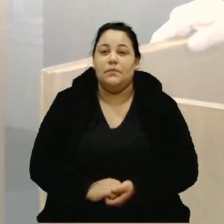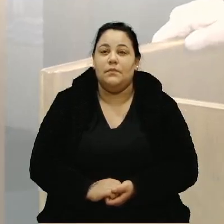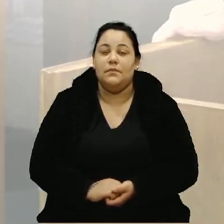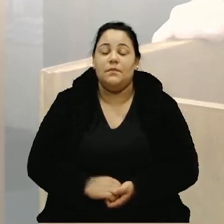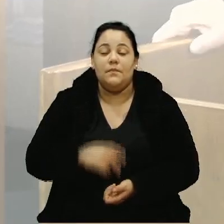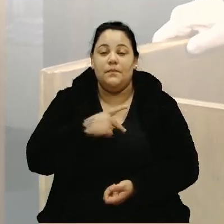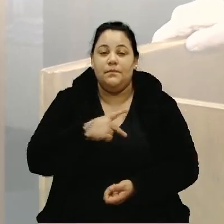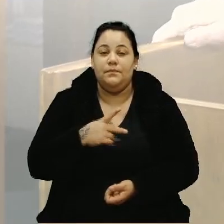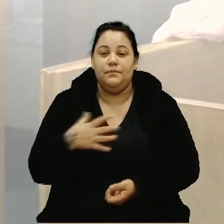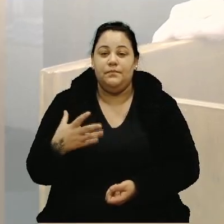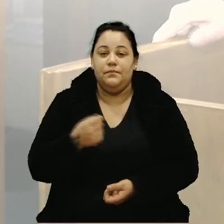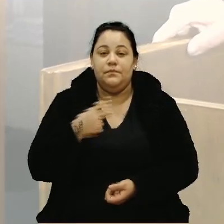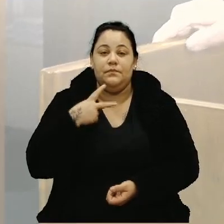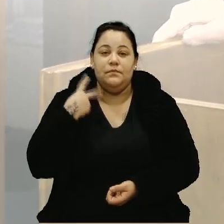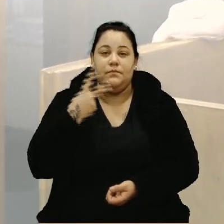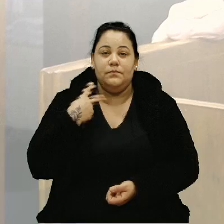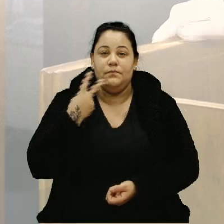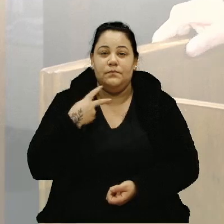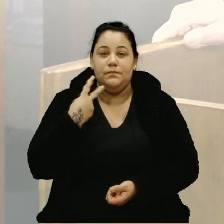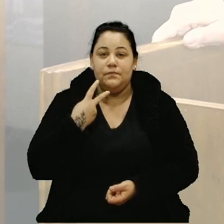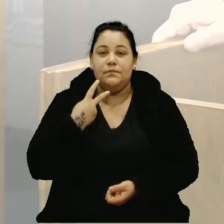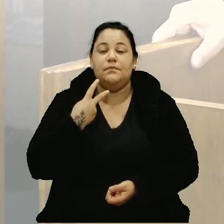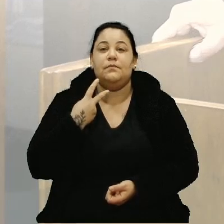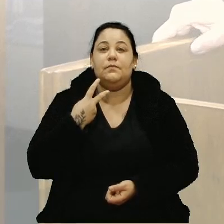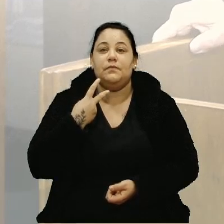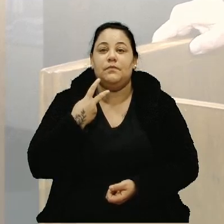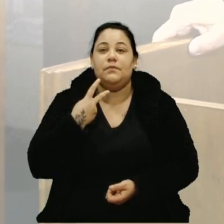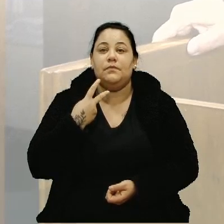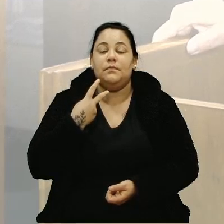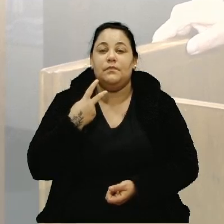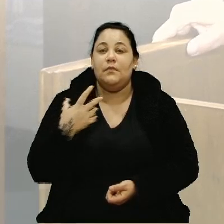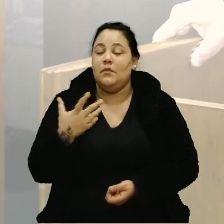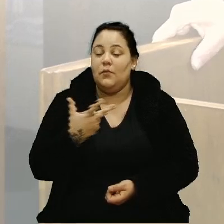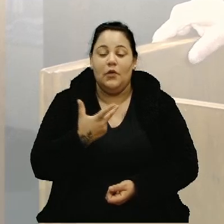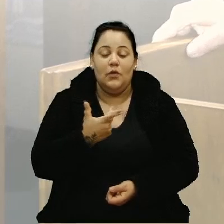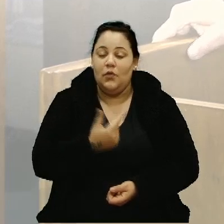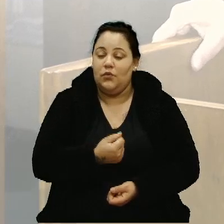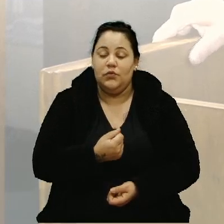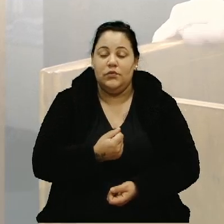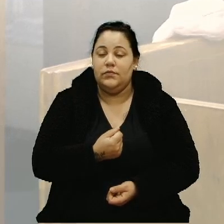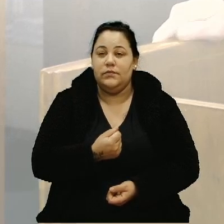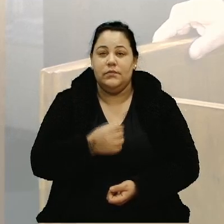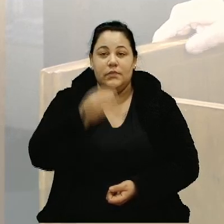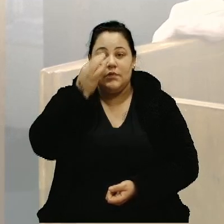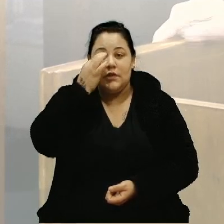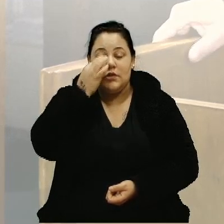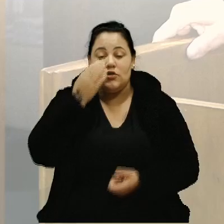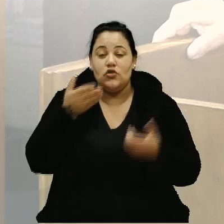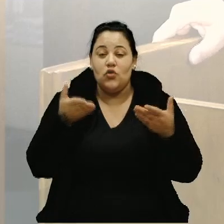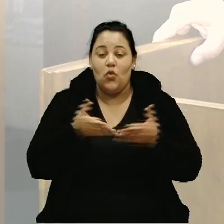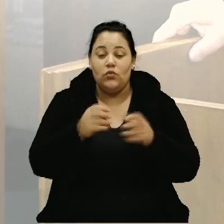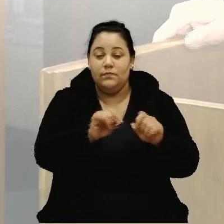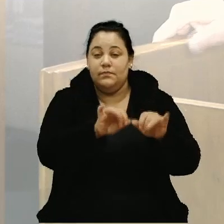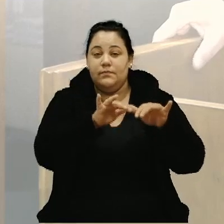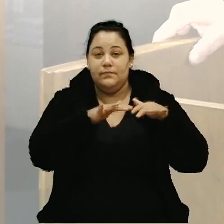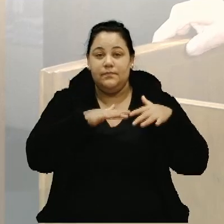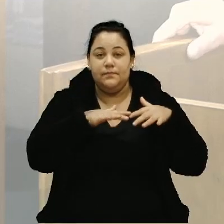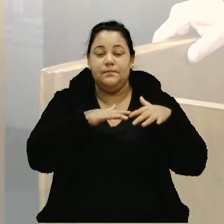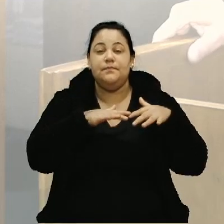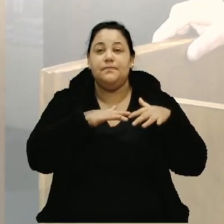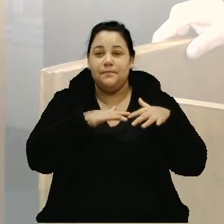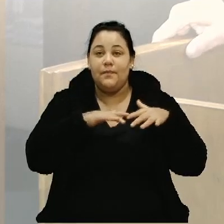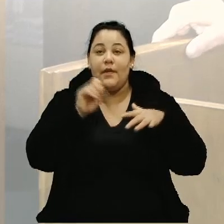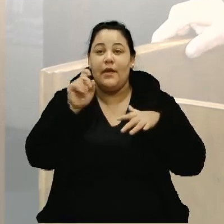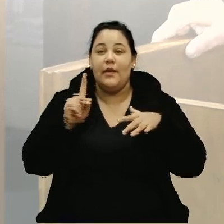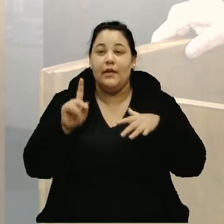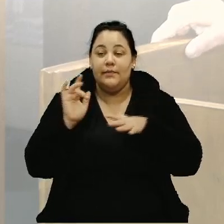senhores vereadores, vereadoras, aos que estão aqui presentes hoje no plenário, aos que nos